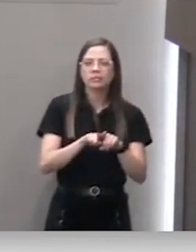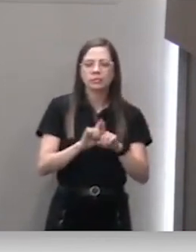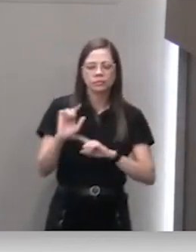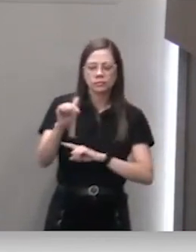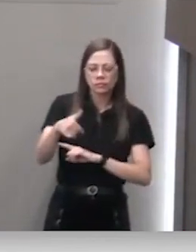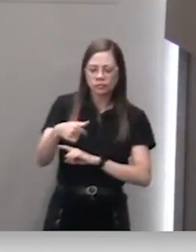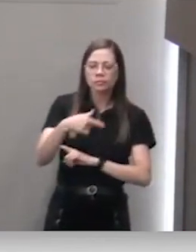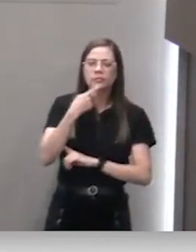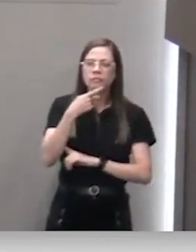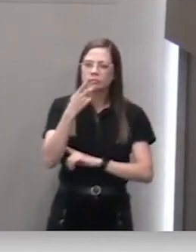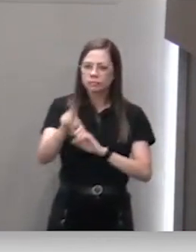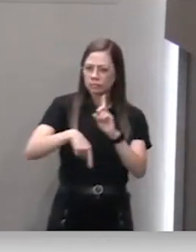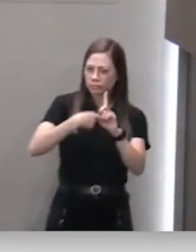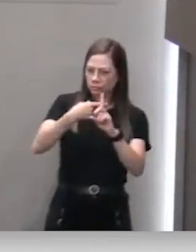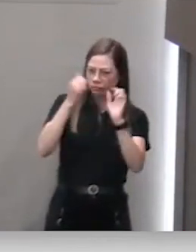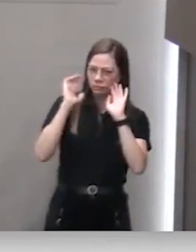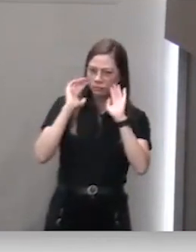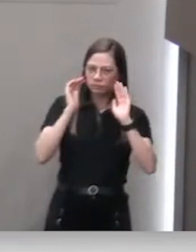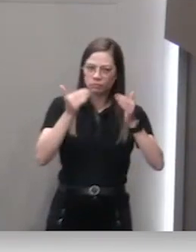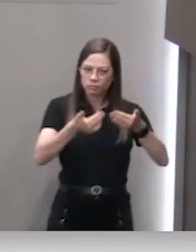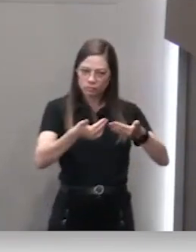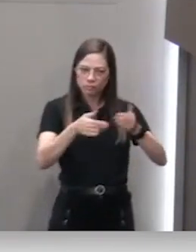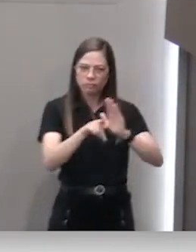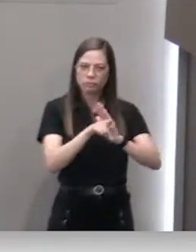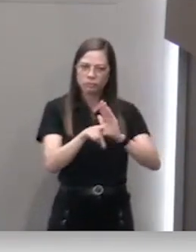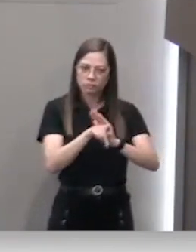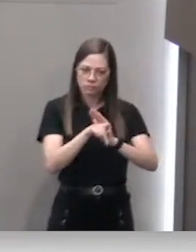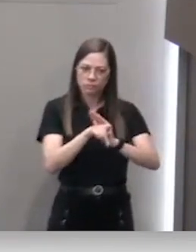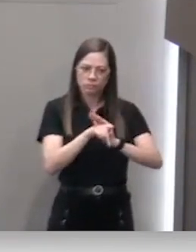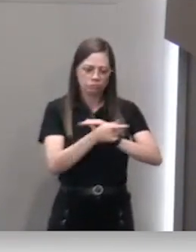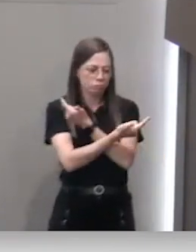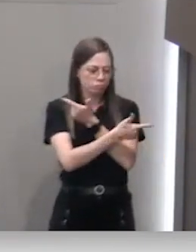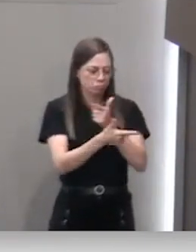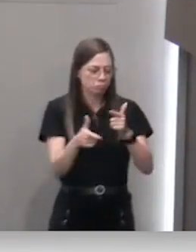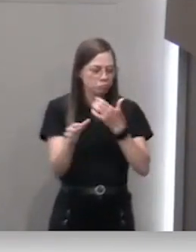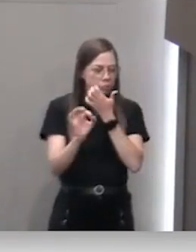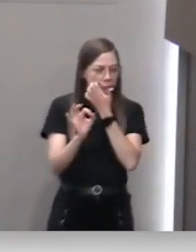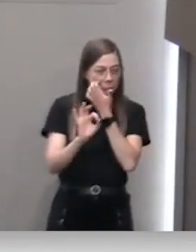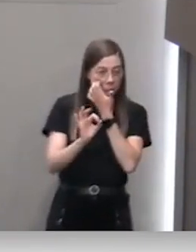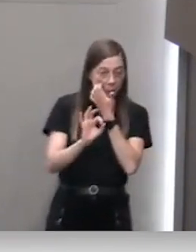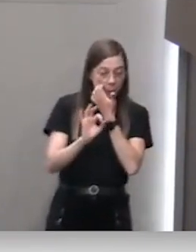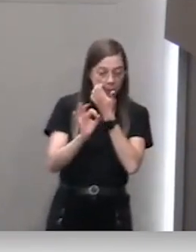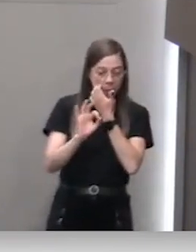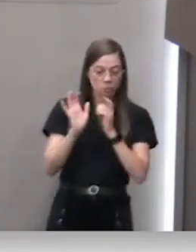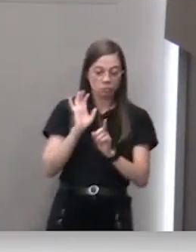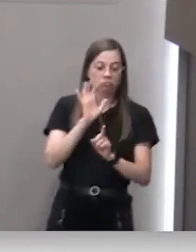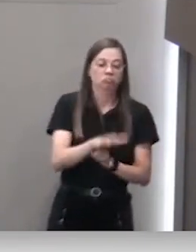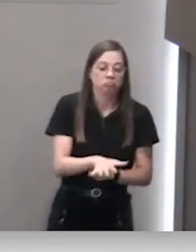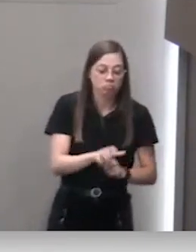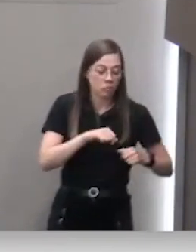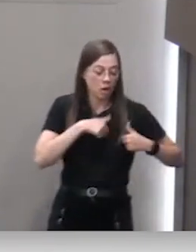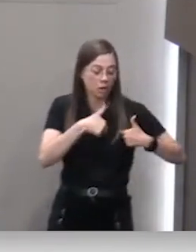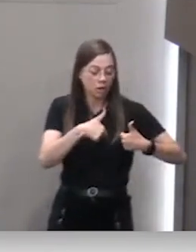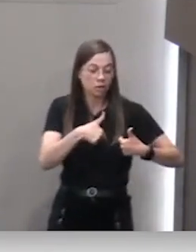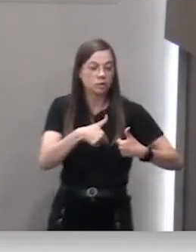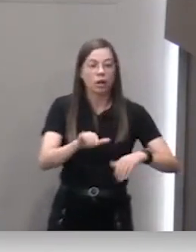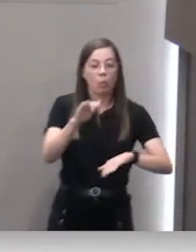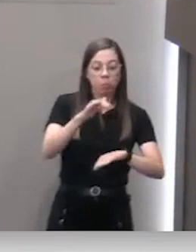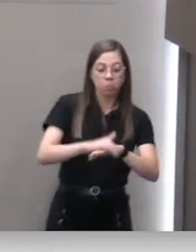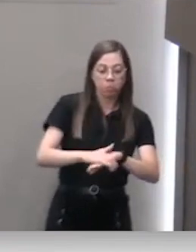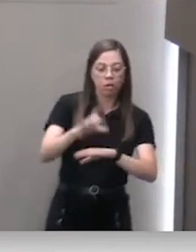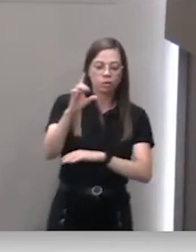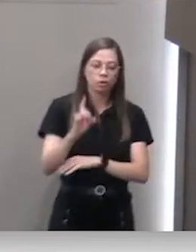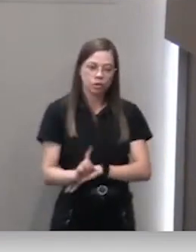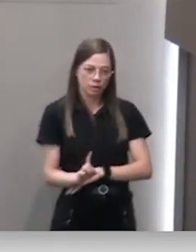Depois eu até vou falar mais especificamente. Não há nenhum ataque, nenhuma restrição a